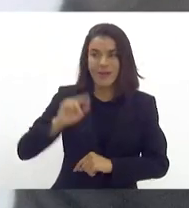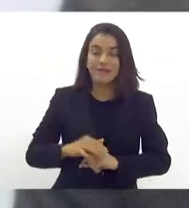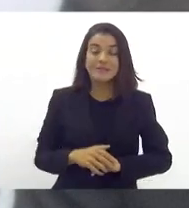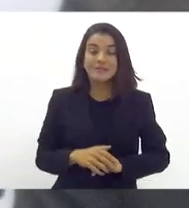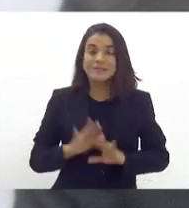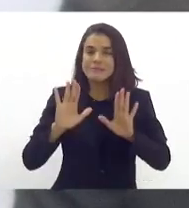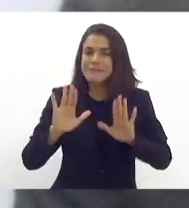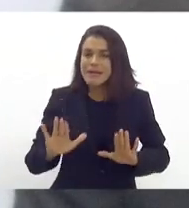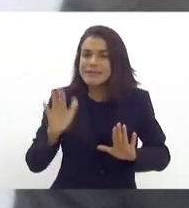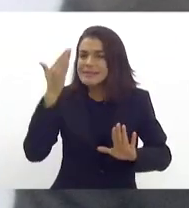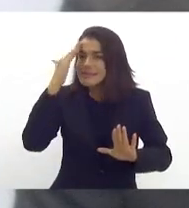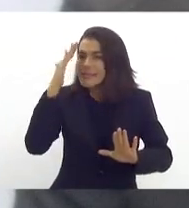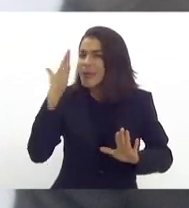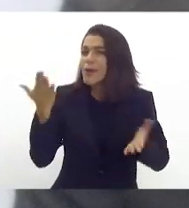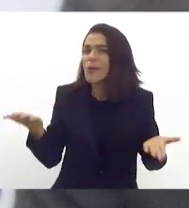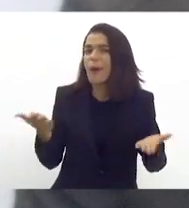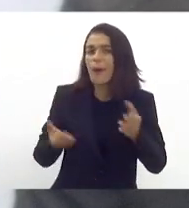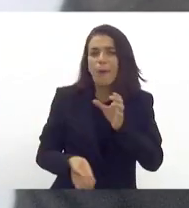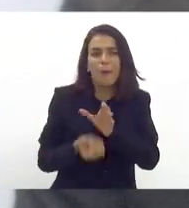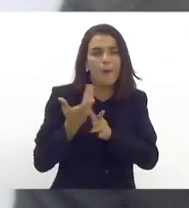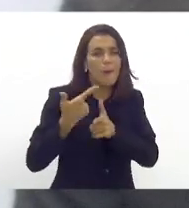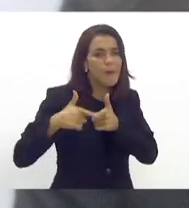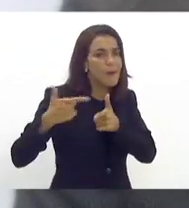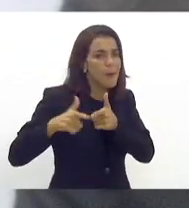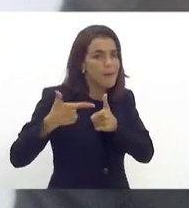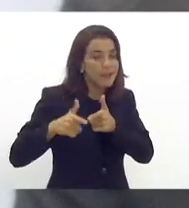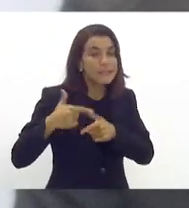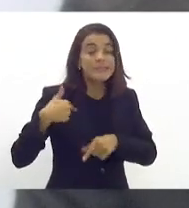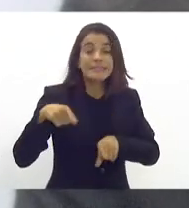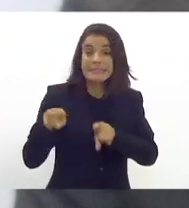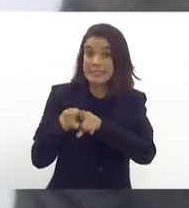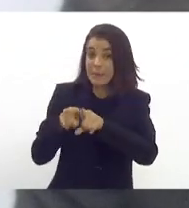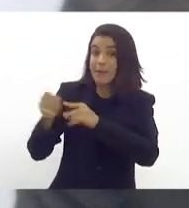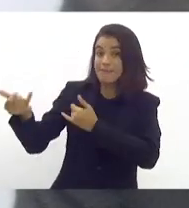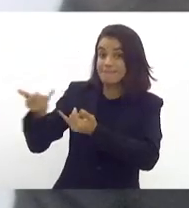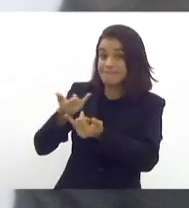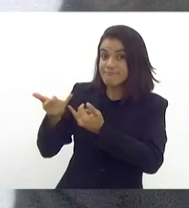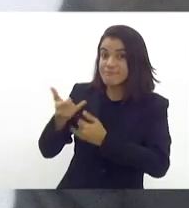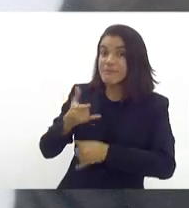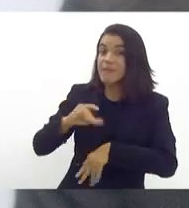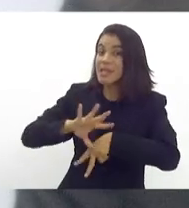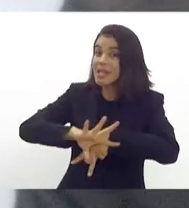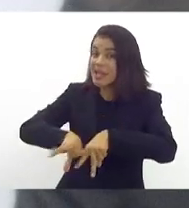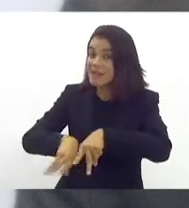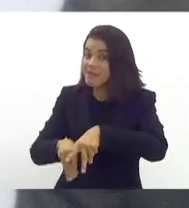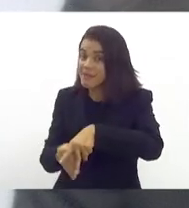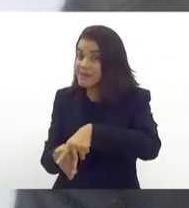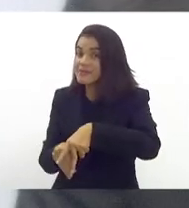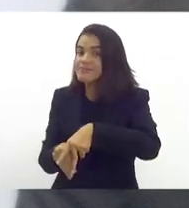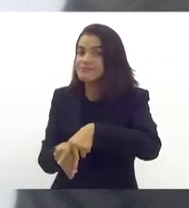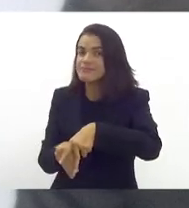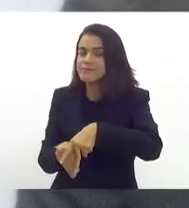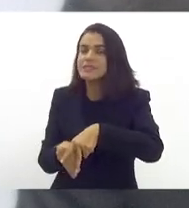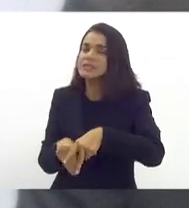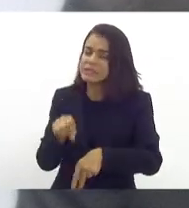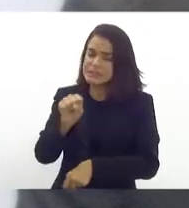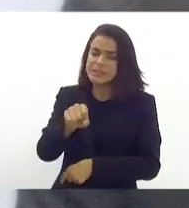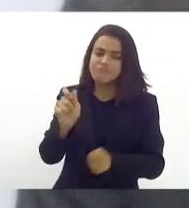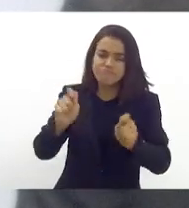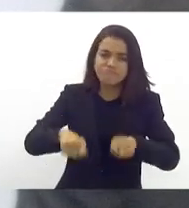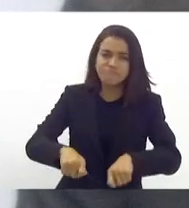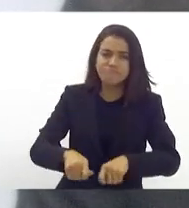entender qual é o problema Ah também já ouvi coisas assim tem fraude sim é